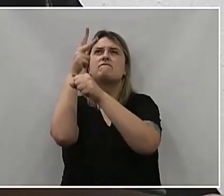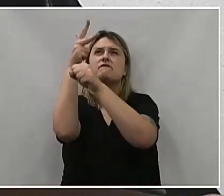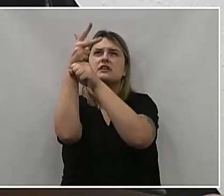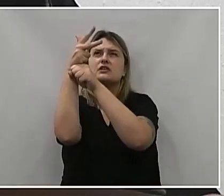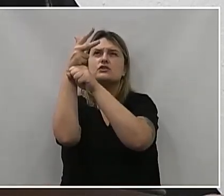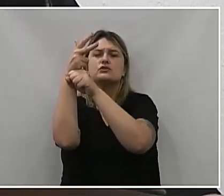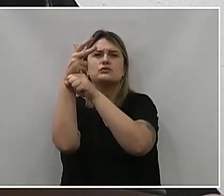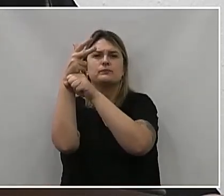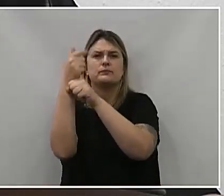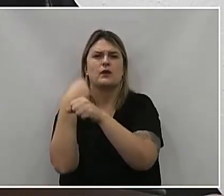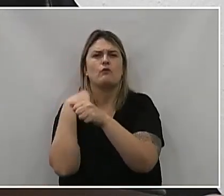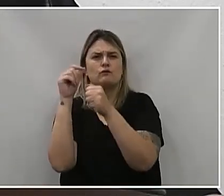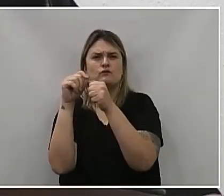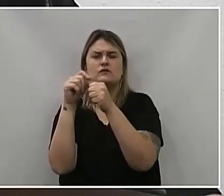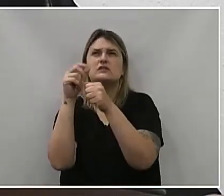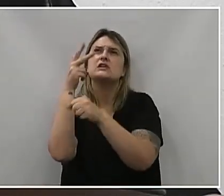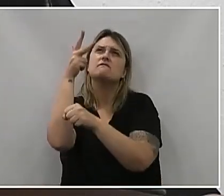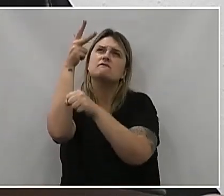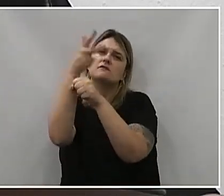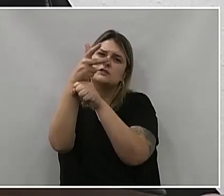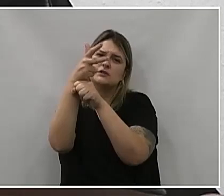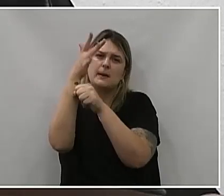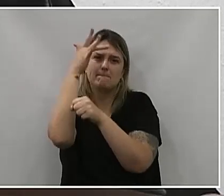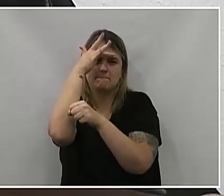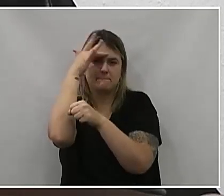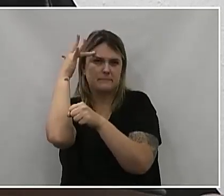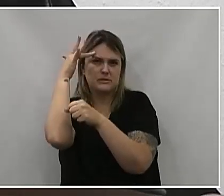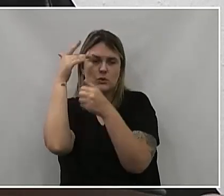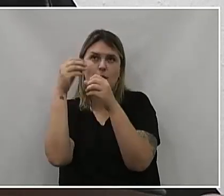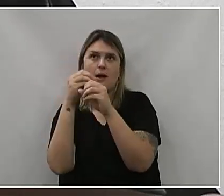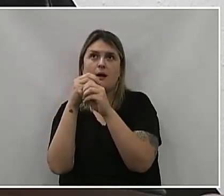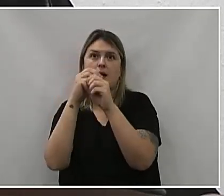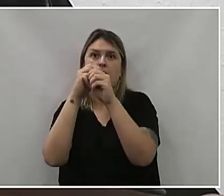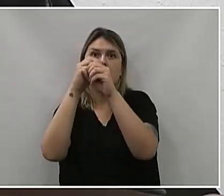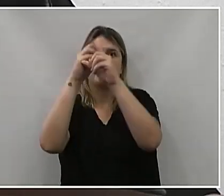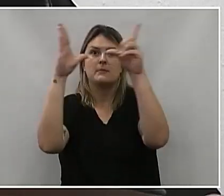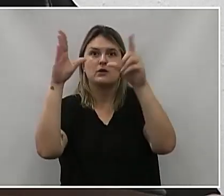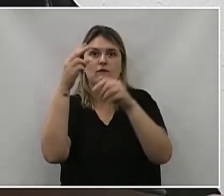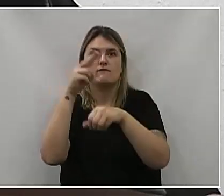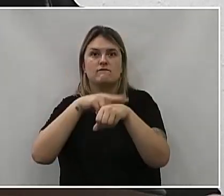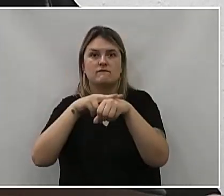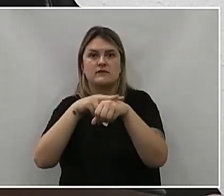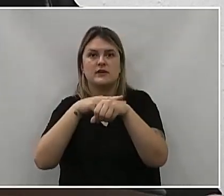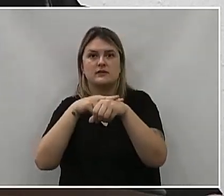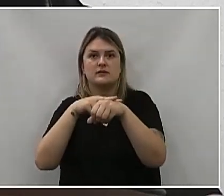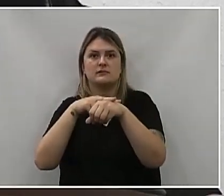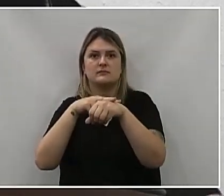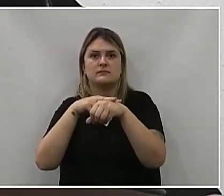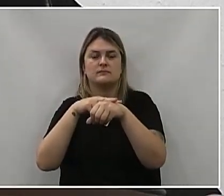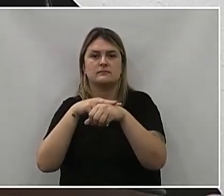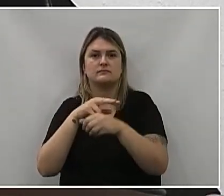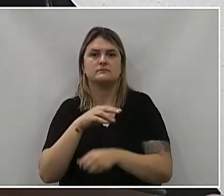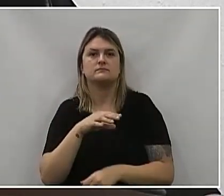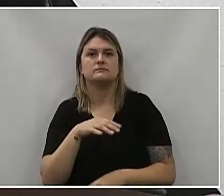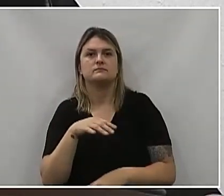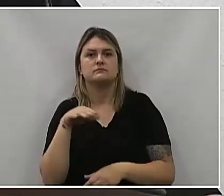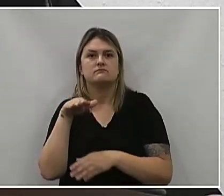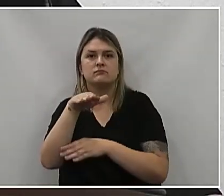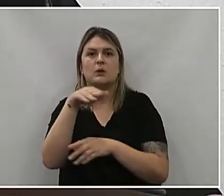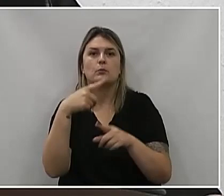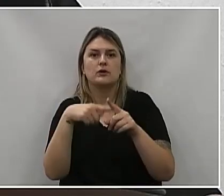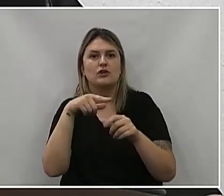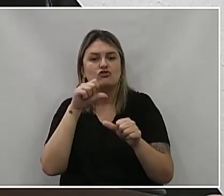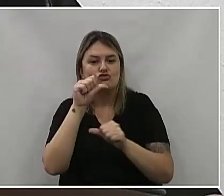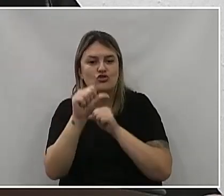vários pontos aqui, tenho filmagens. A pessoa abre o verde, passa 1, 2, as pessoas estão parando no verde de medo de levar